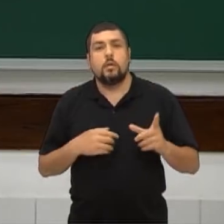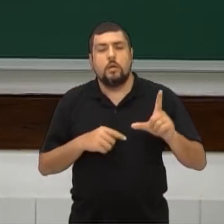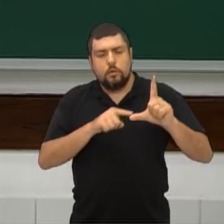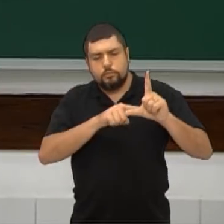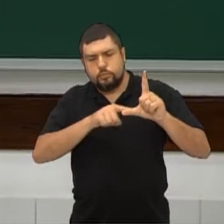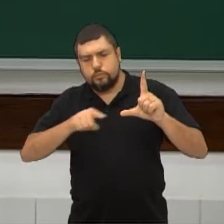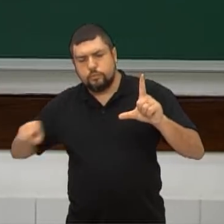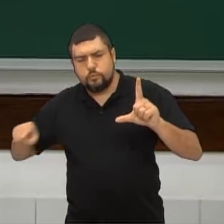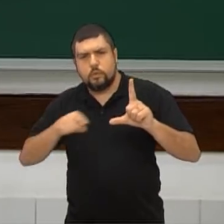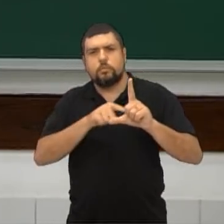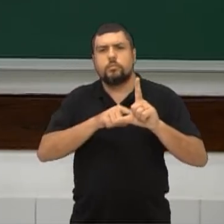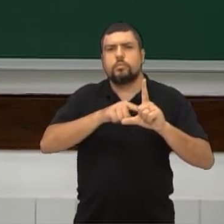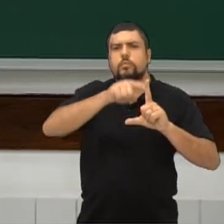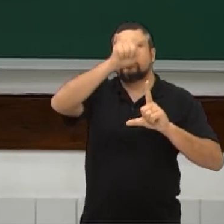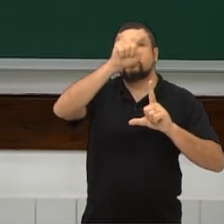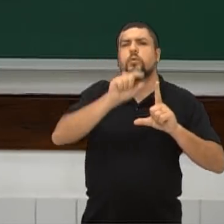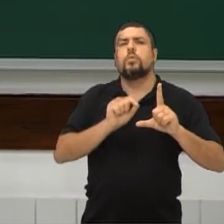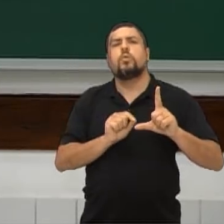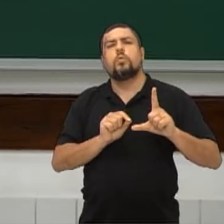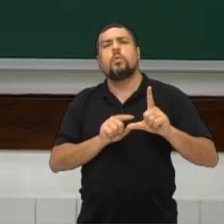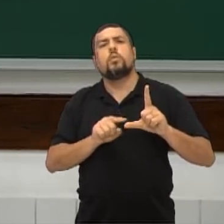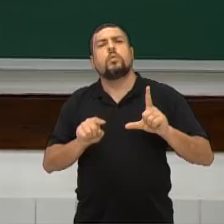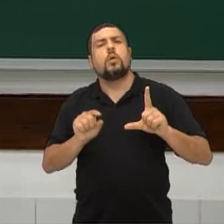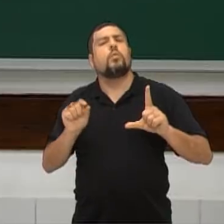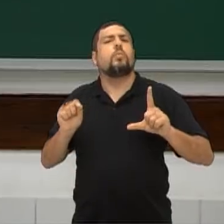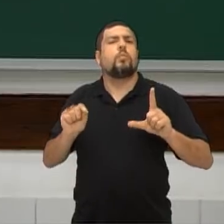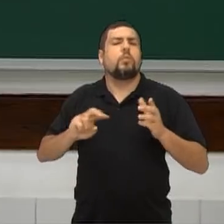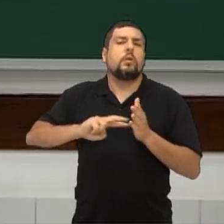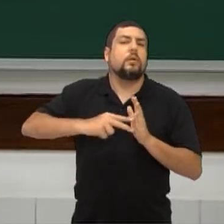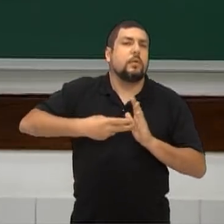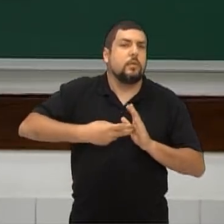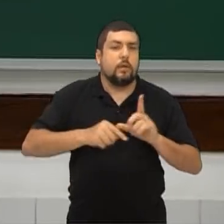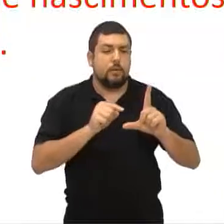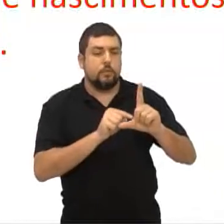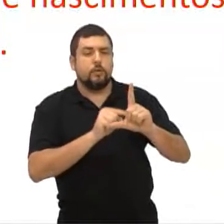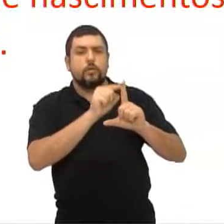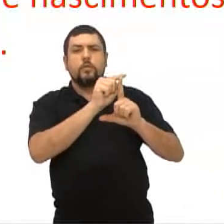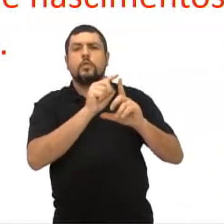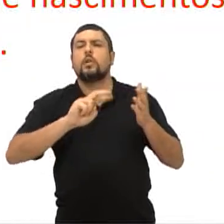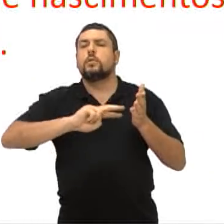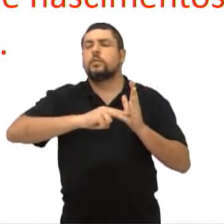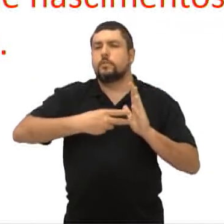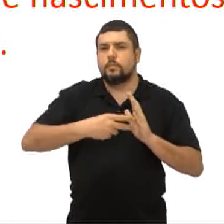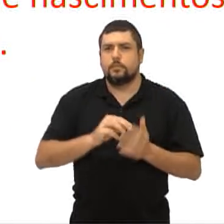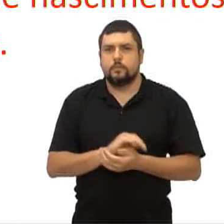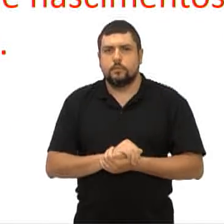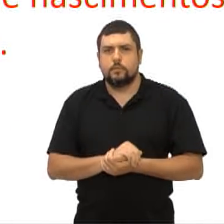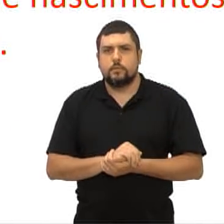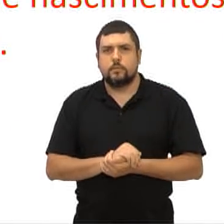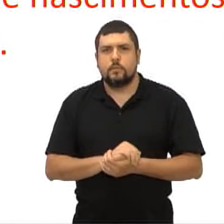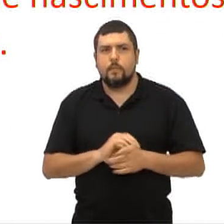vertical? Vamos analisar nossos eixos? Então, no eixo horizontal temos os meses que